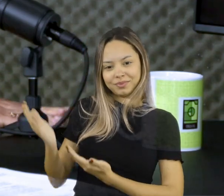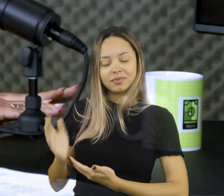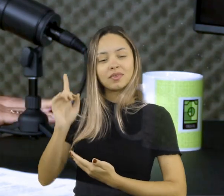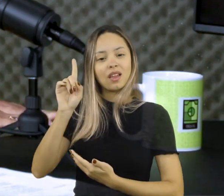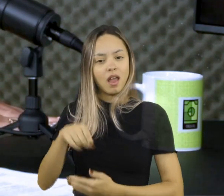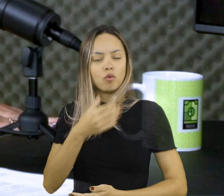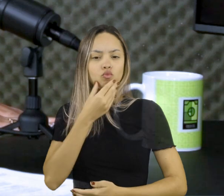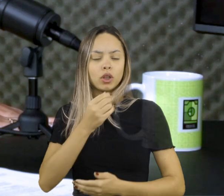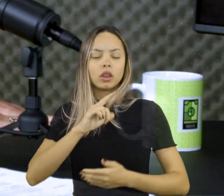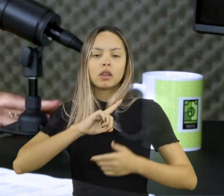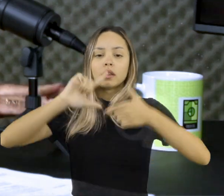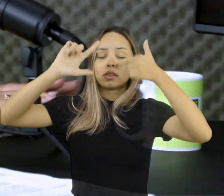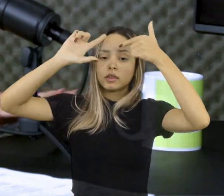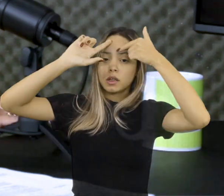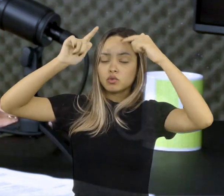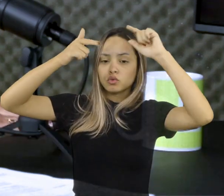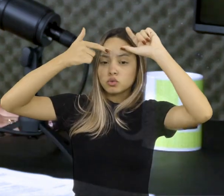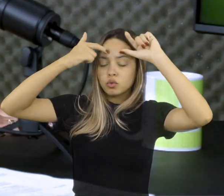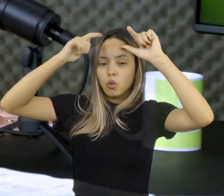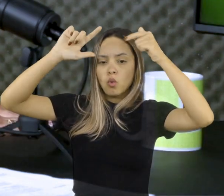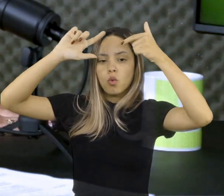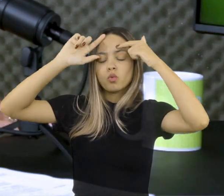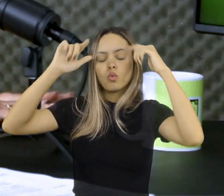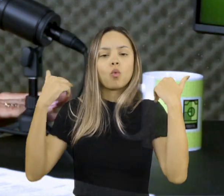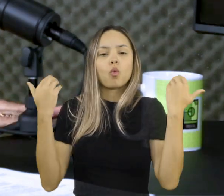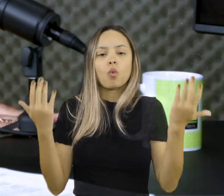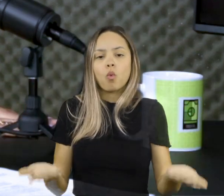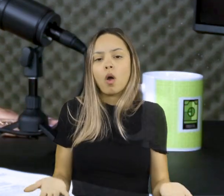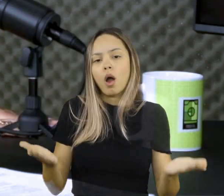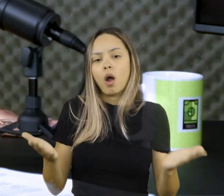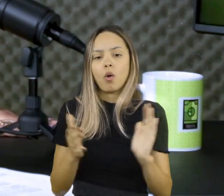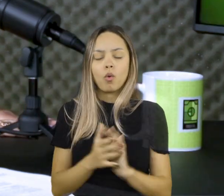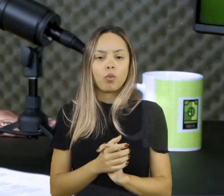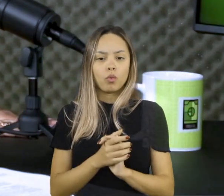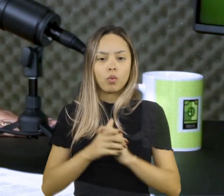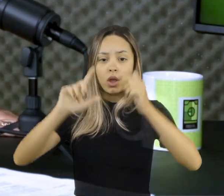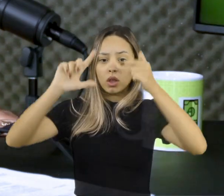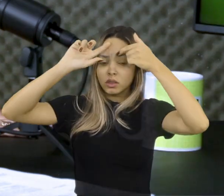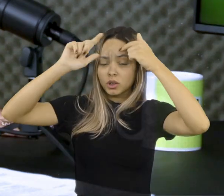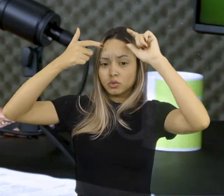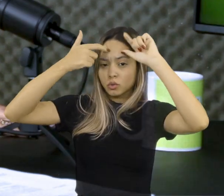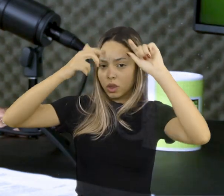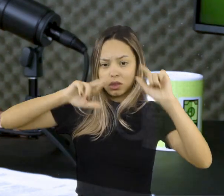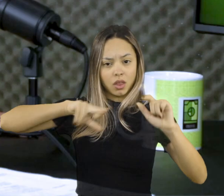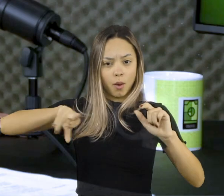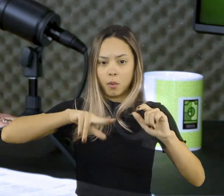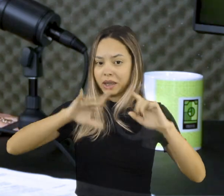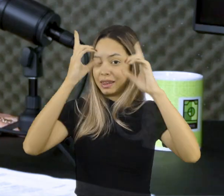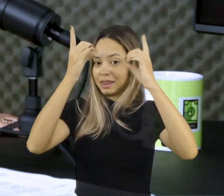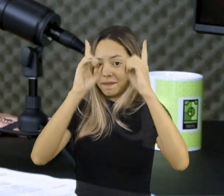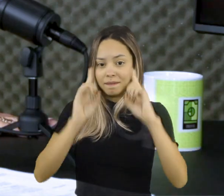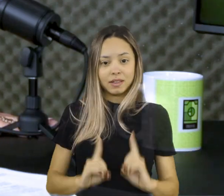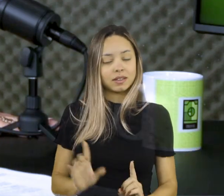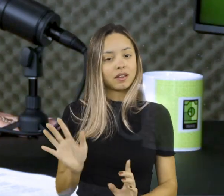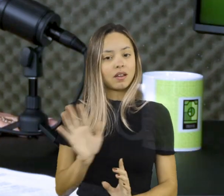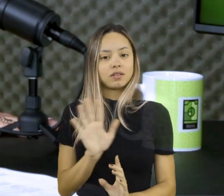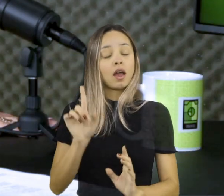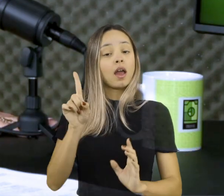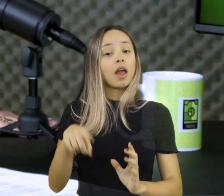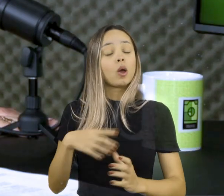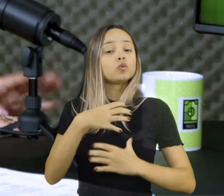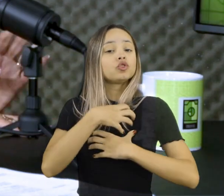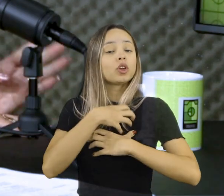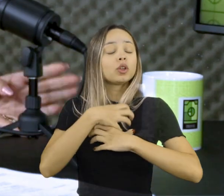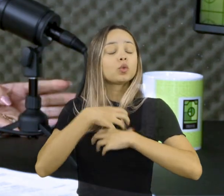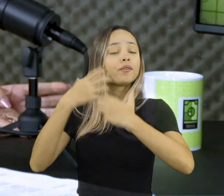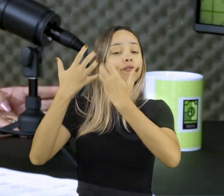tem transtorno? Qual é o transtorno? Transtorno não é deficiência. Transtorno é um jeito de funcionar.